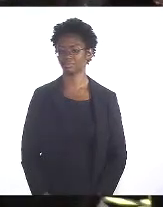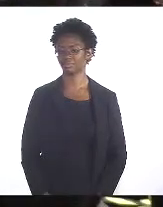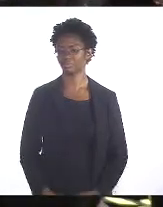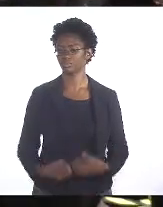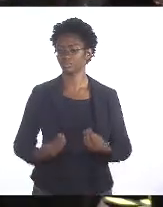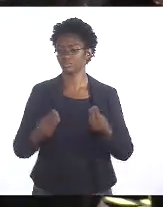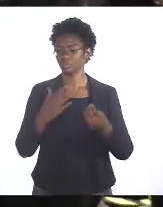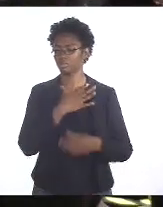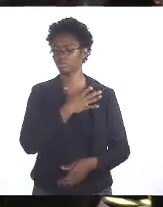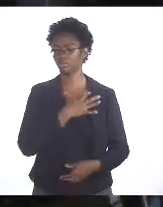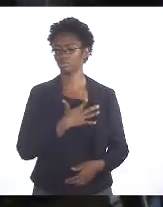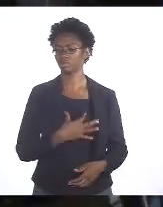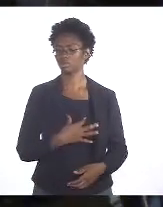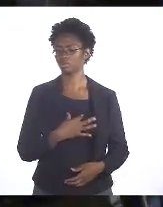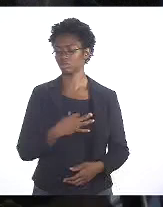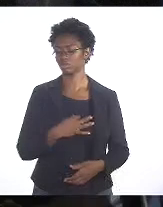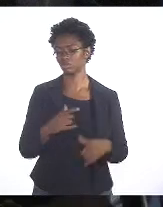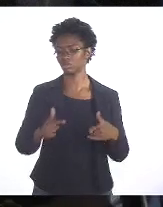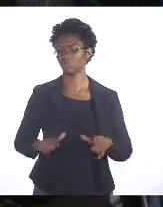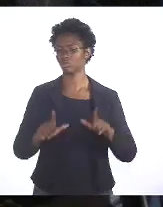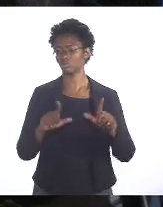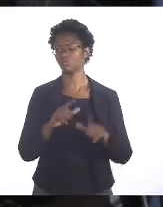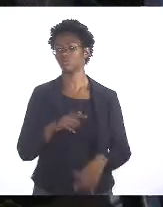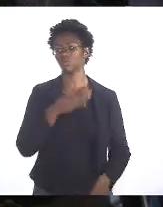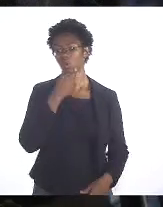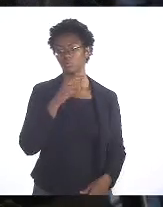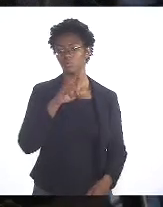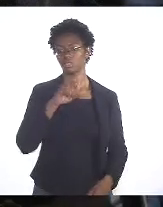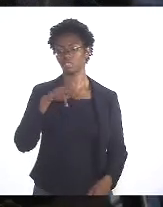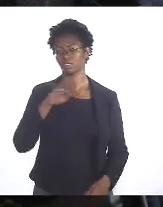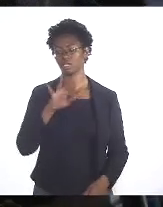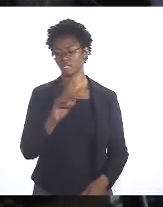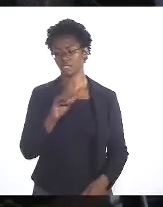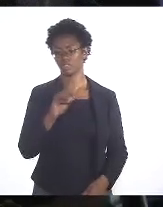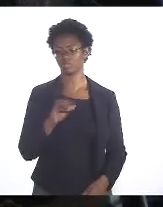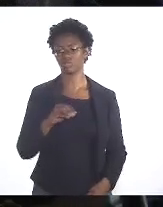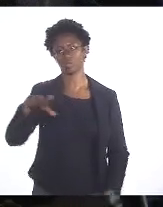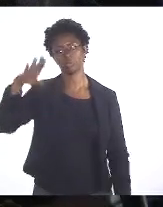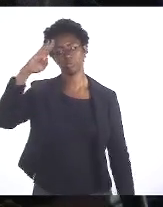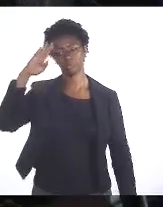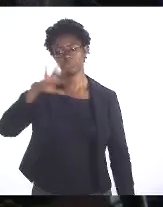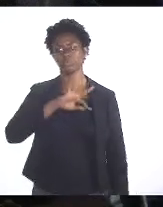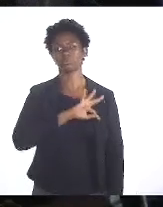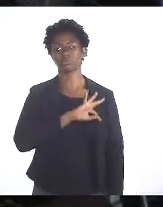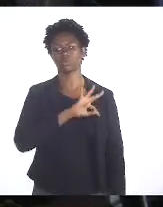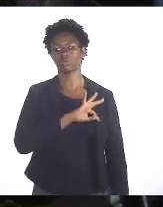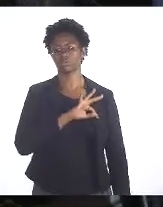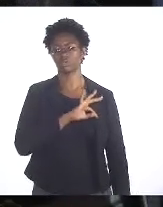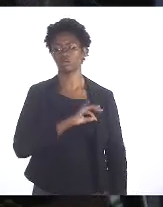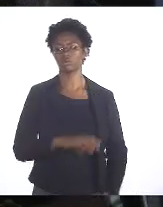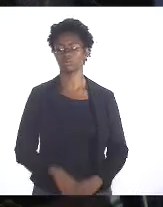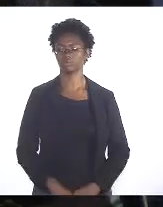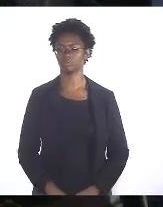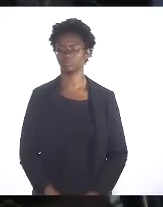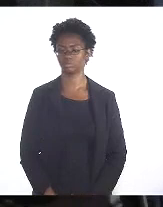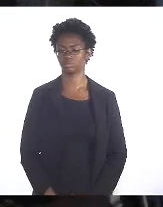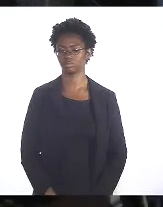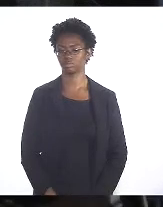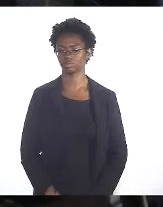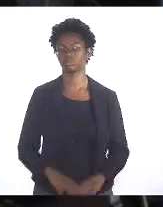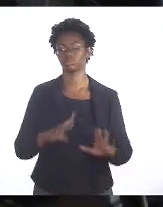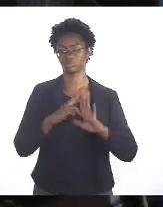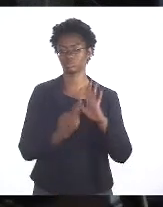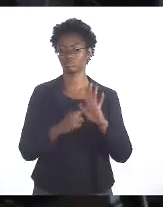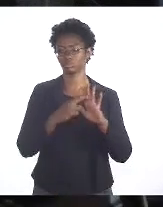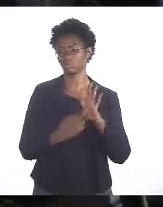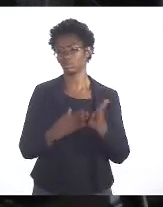Concede medalha Tiradentes, respectivo diploma ao senhor Renato da Silva Alves, soldado da PM, Polícia Militar do Estado do Rio de Janeiro. Parecer da Comissão de Normas Internas e Proposições